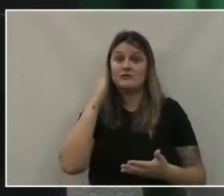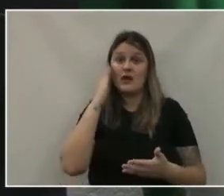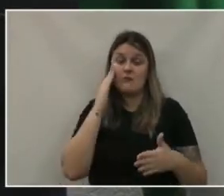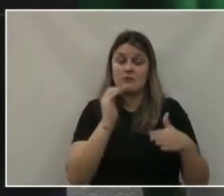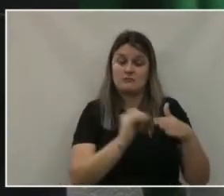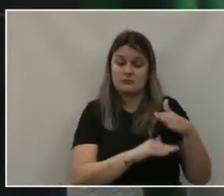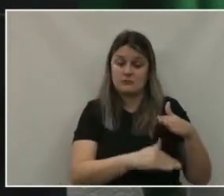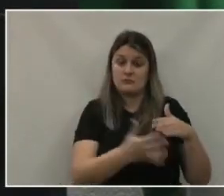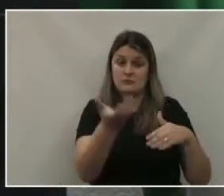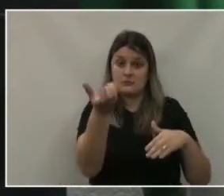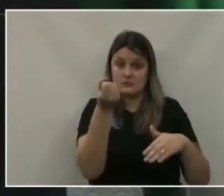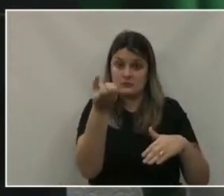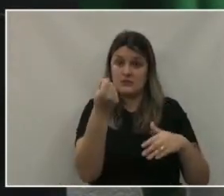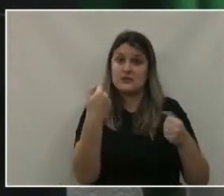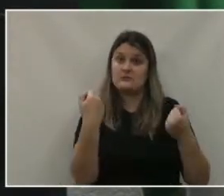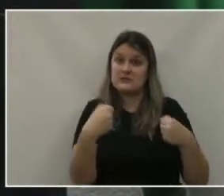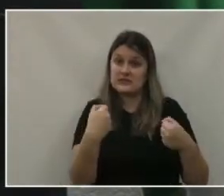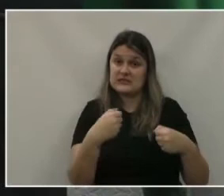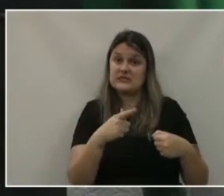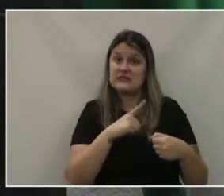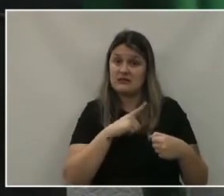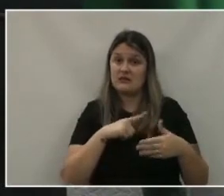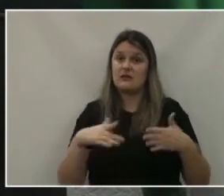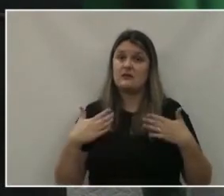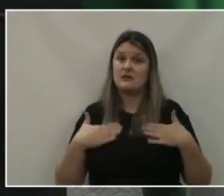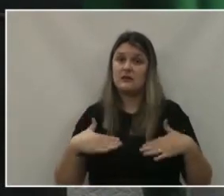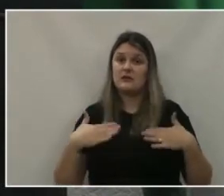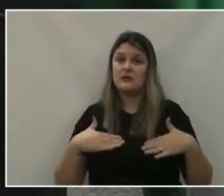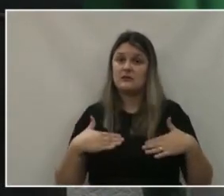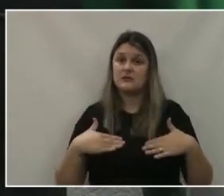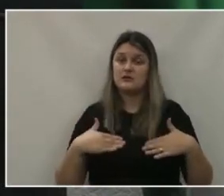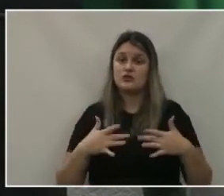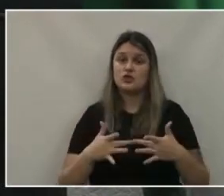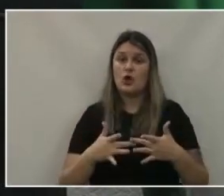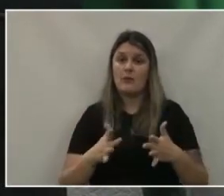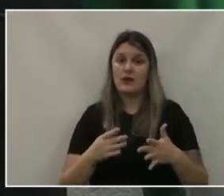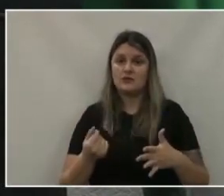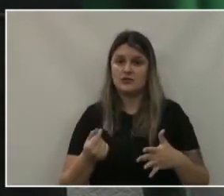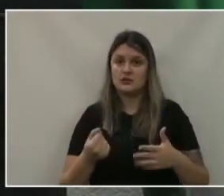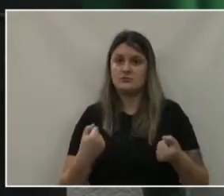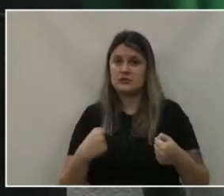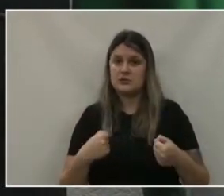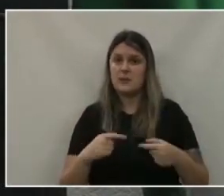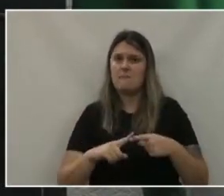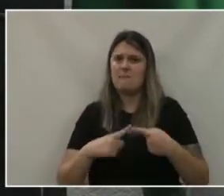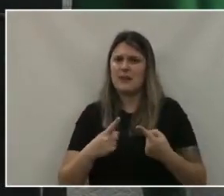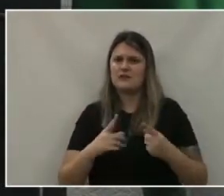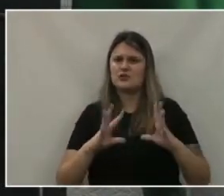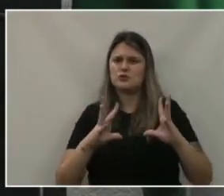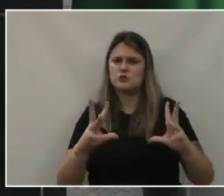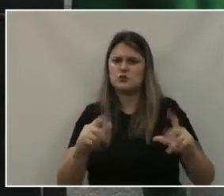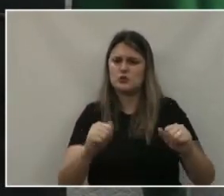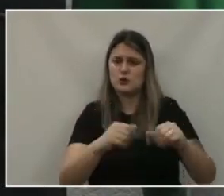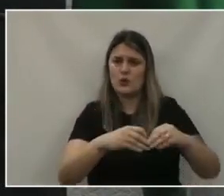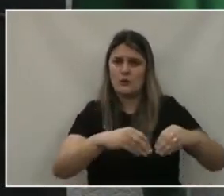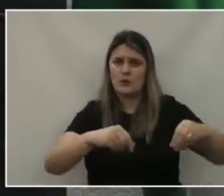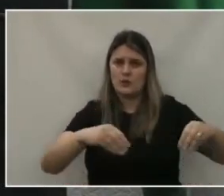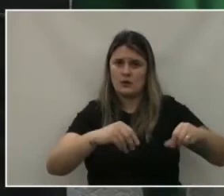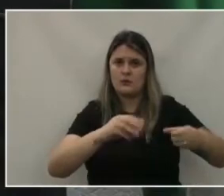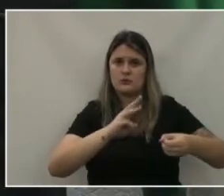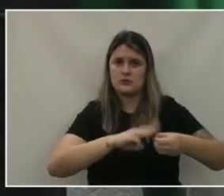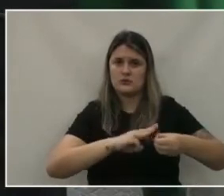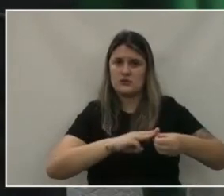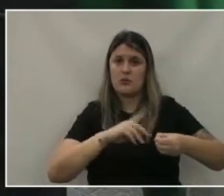fundo precisa ter essa tranquilidade. Mas, ao mesmo tempo, nós também sabemos que todo esse patrimônio é